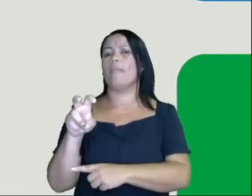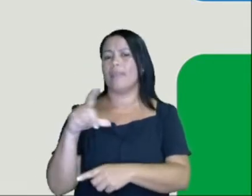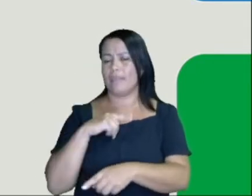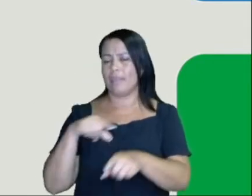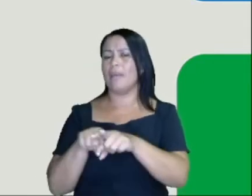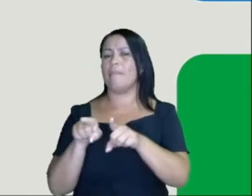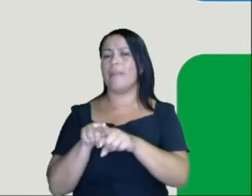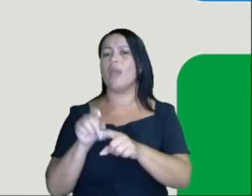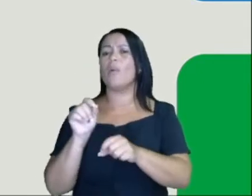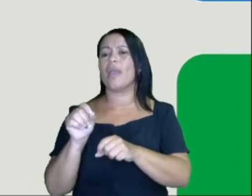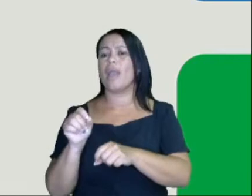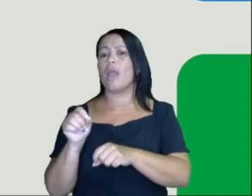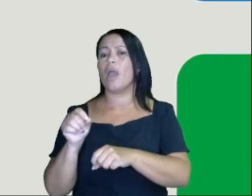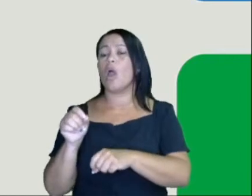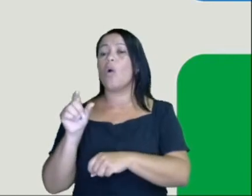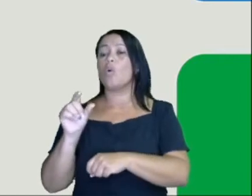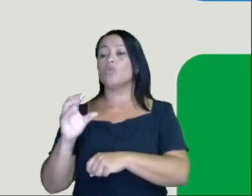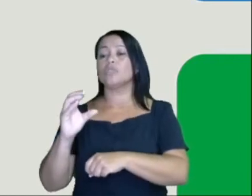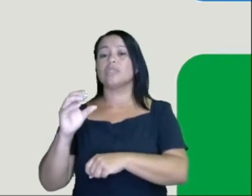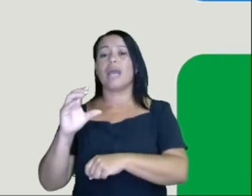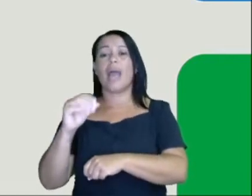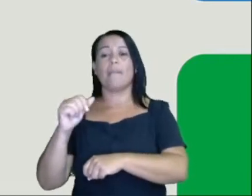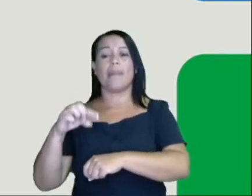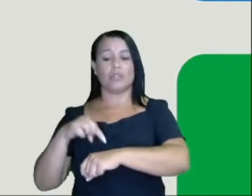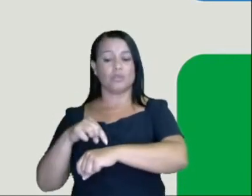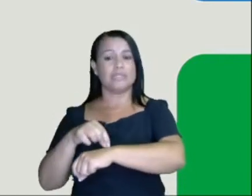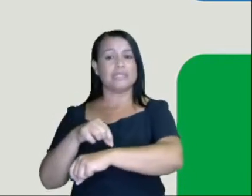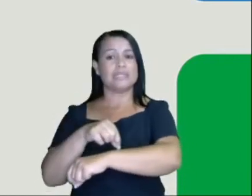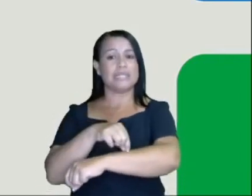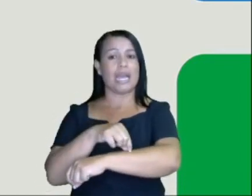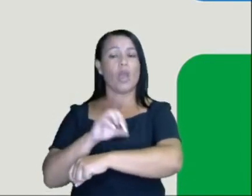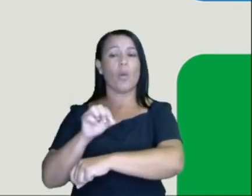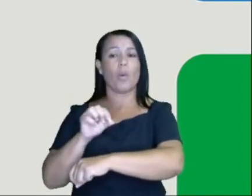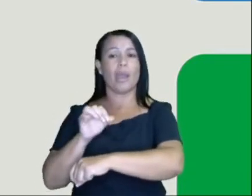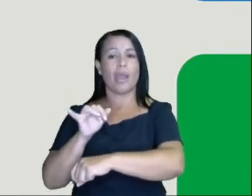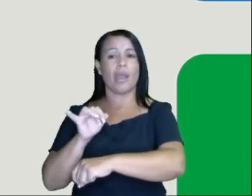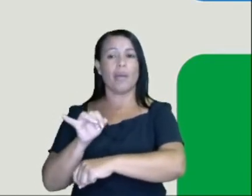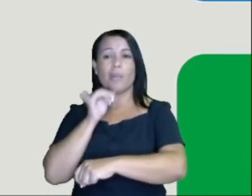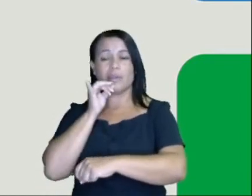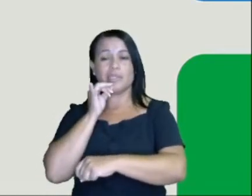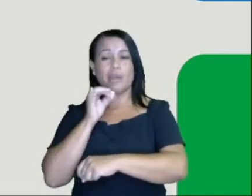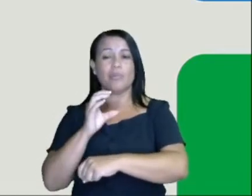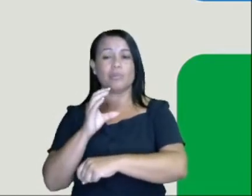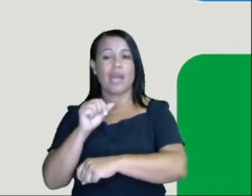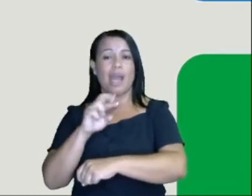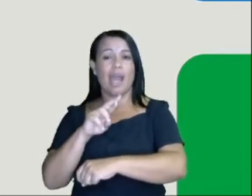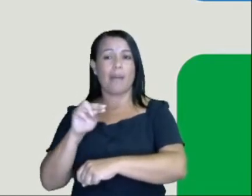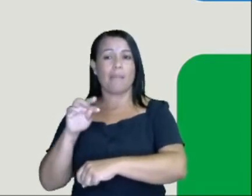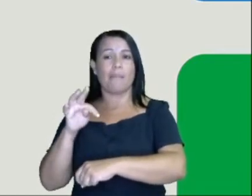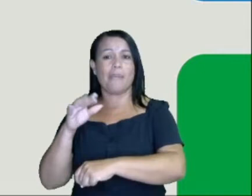como parasita, fazendo um repasto sanguíneo dos hospedeiros que ele